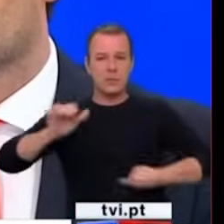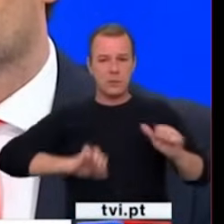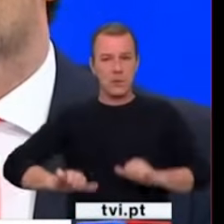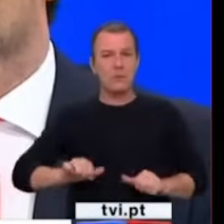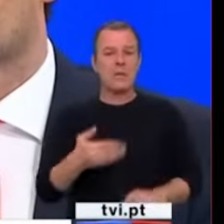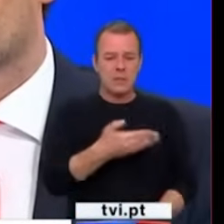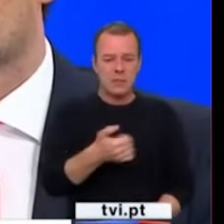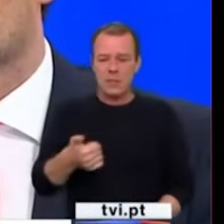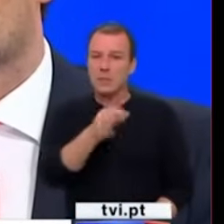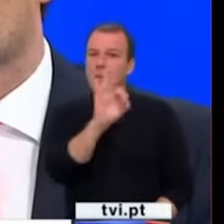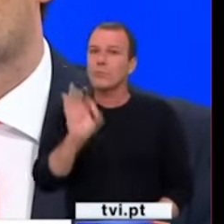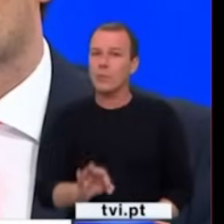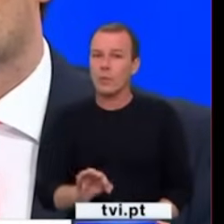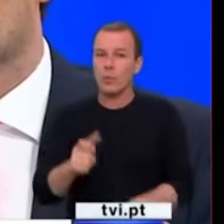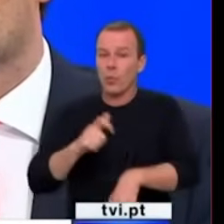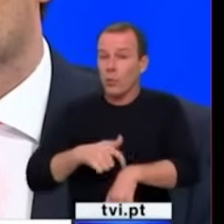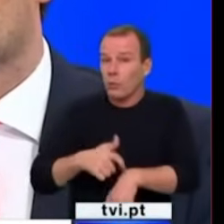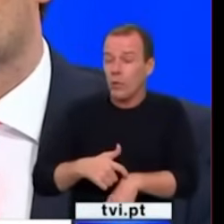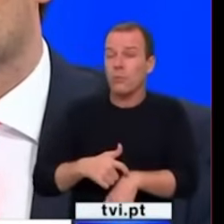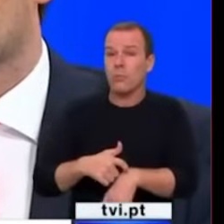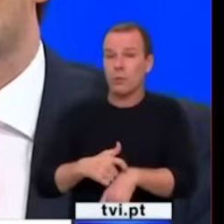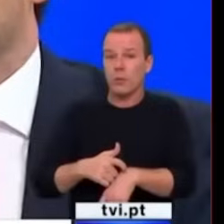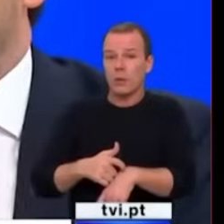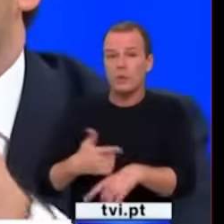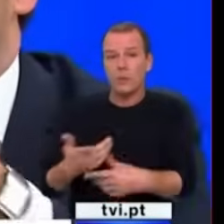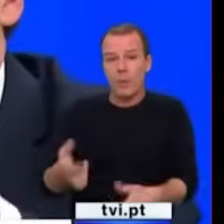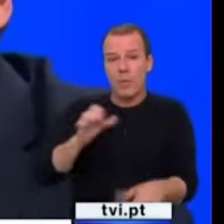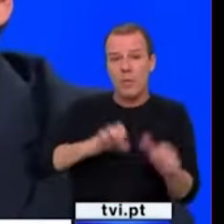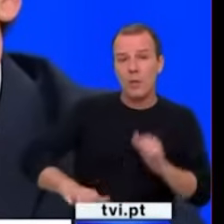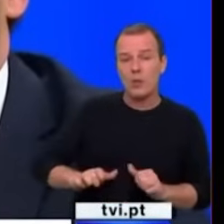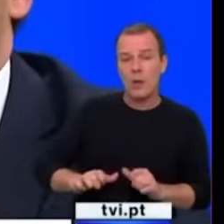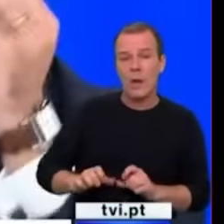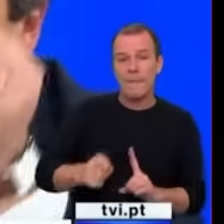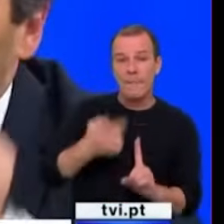75% do tempo de referência para uma determinada cirurgia